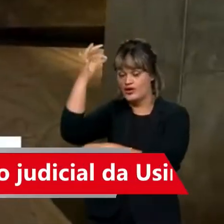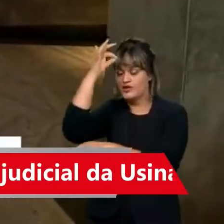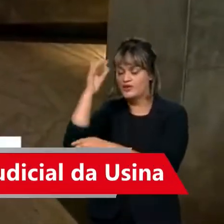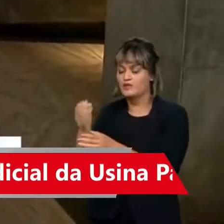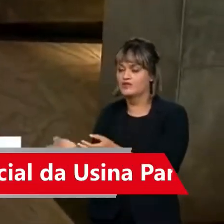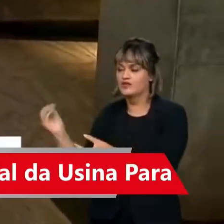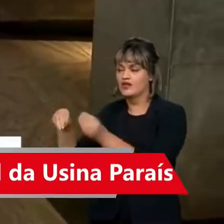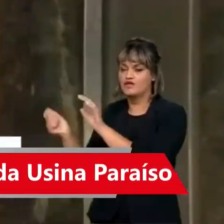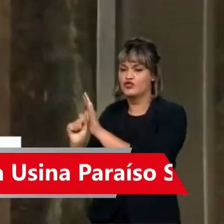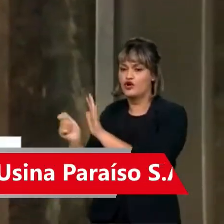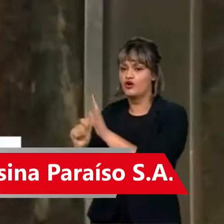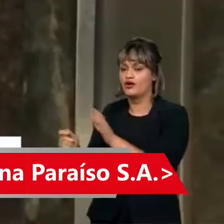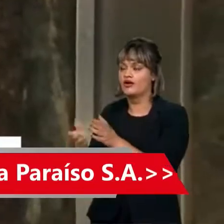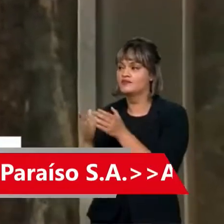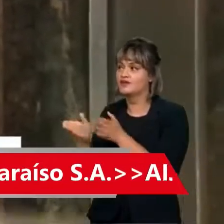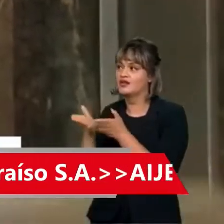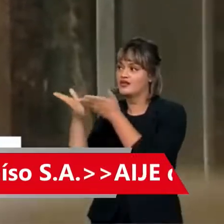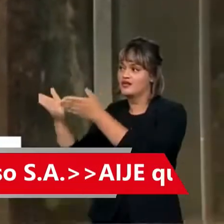de cocaína,